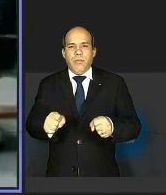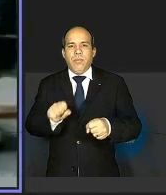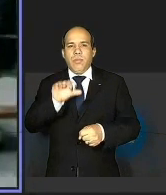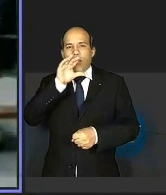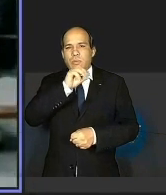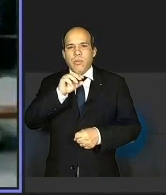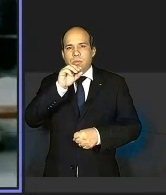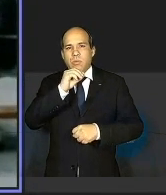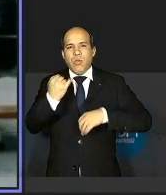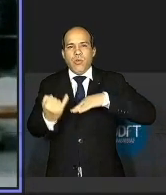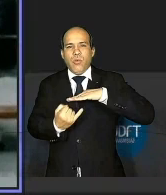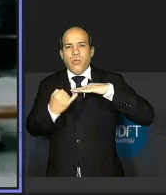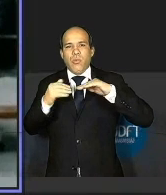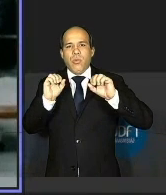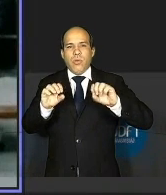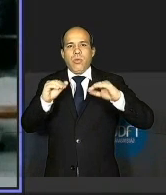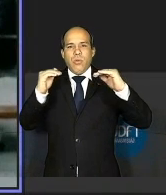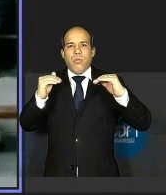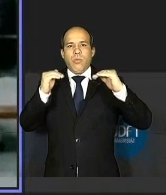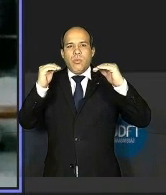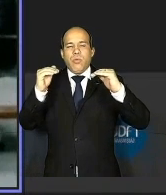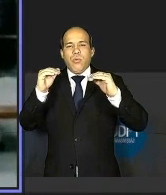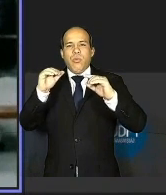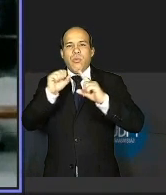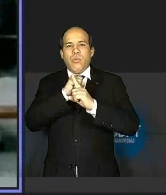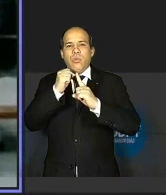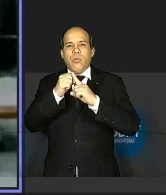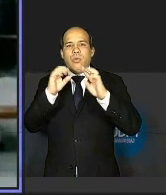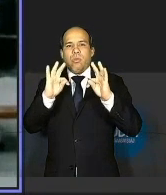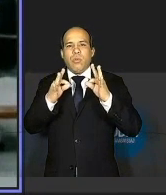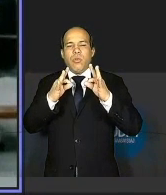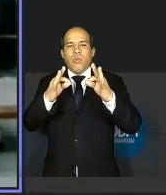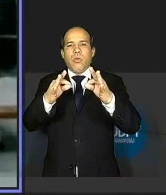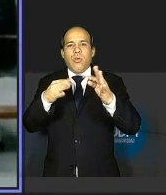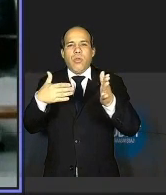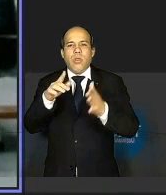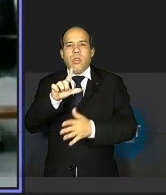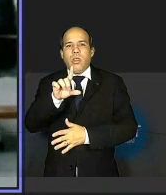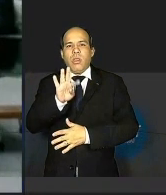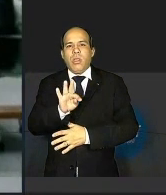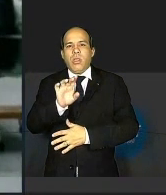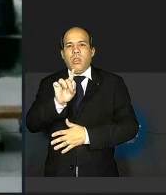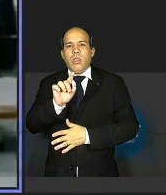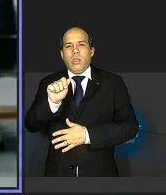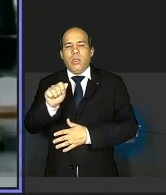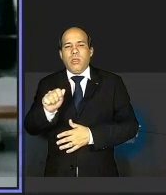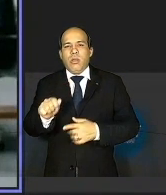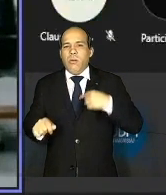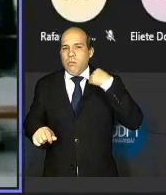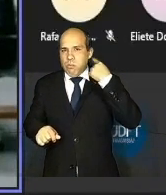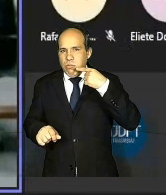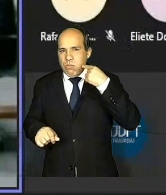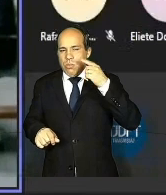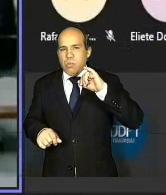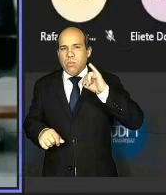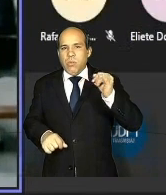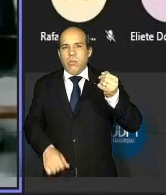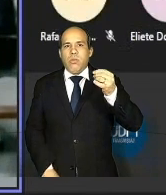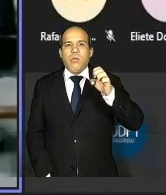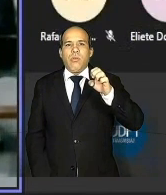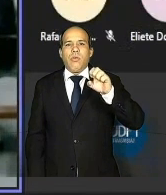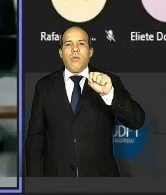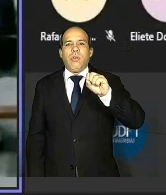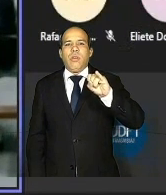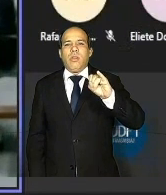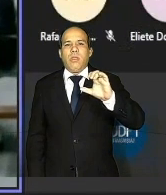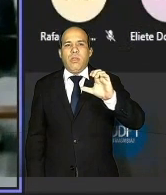de sustentação oral pelo Instituto de Ensino Superior Social e Tecnológico Limitada, doutora Jéssica